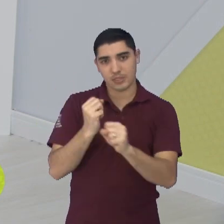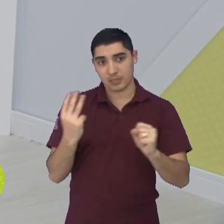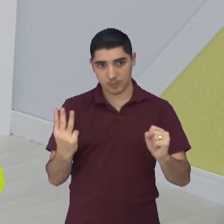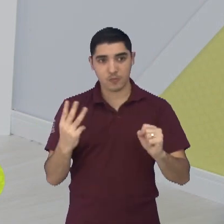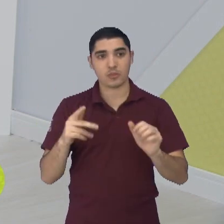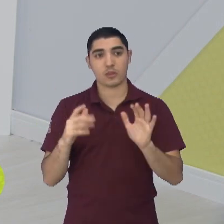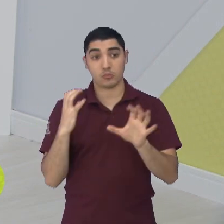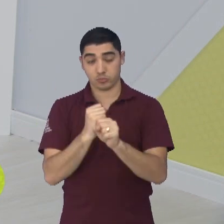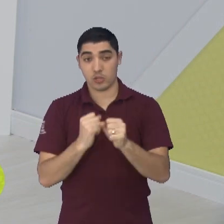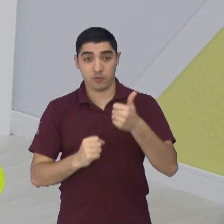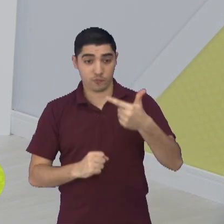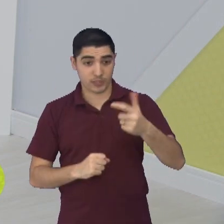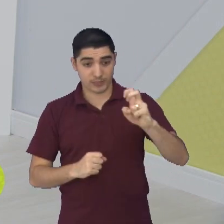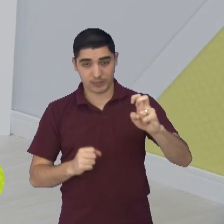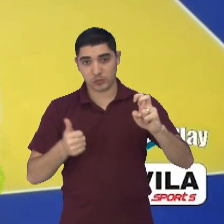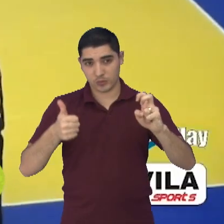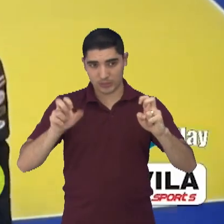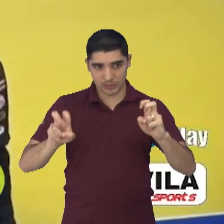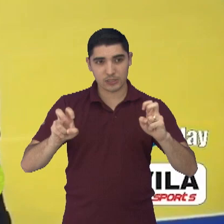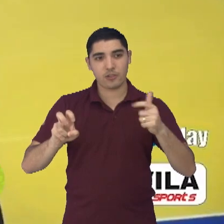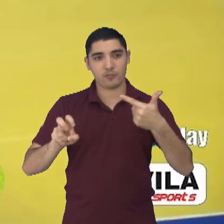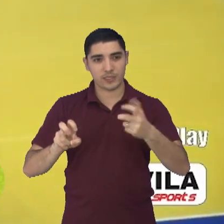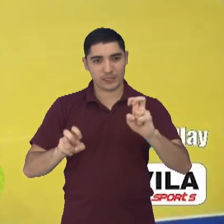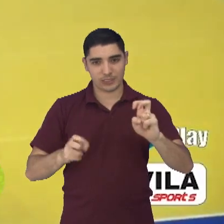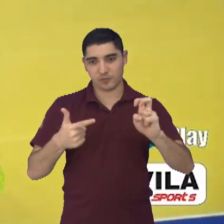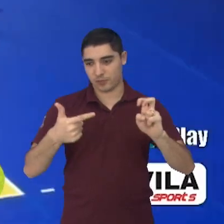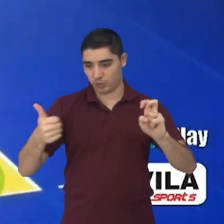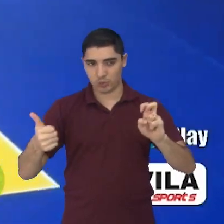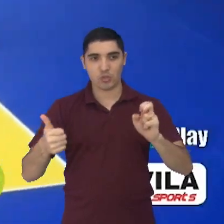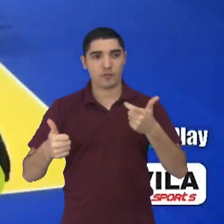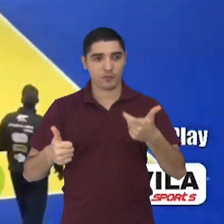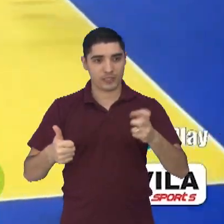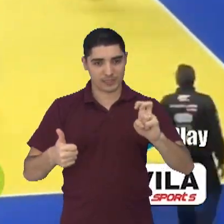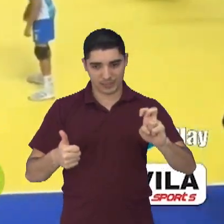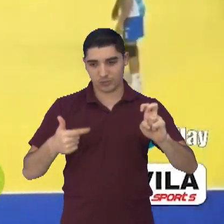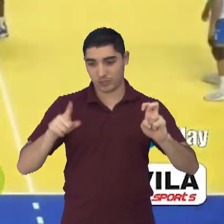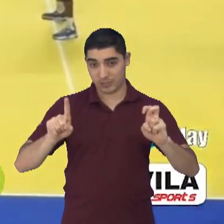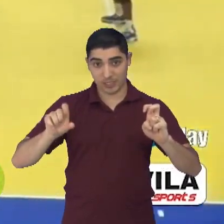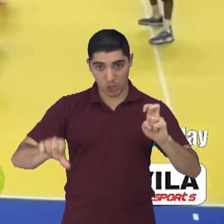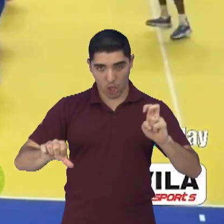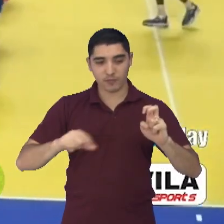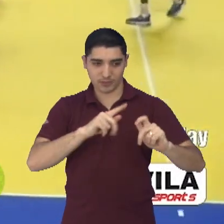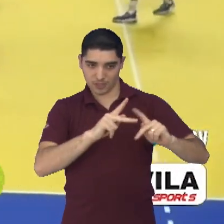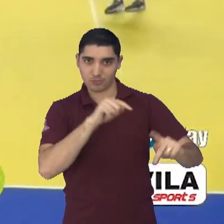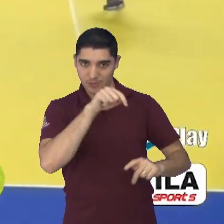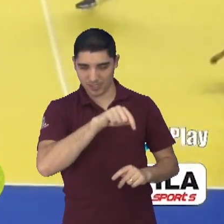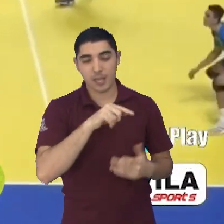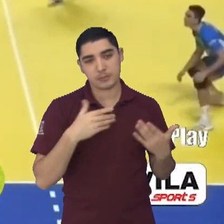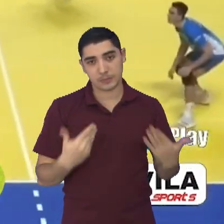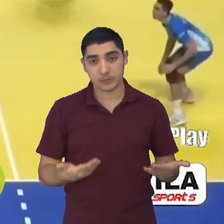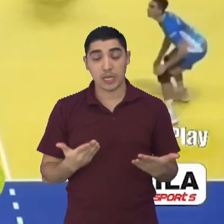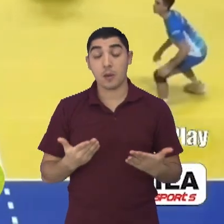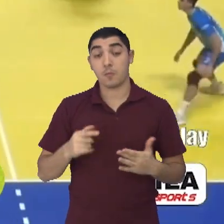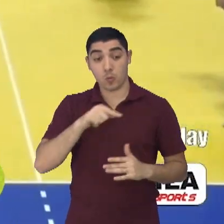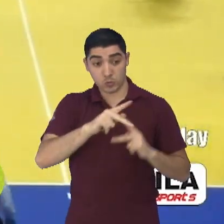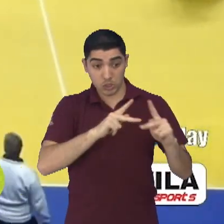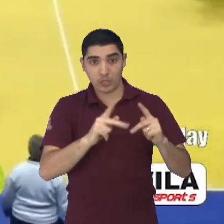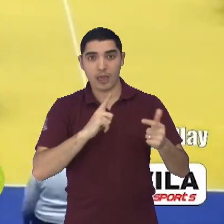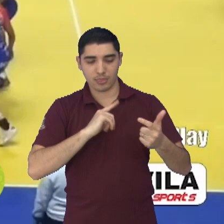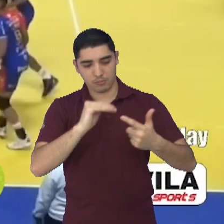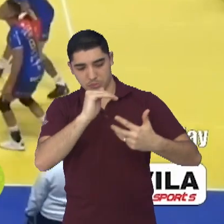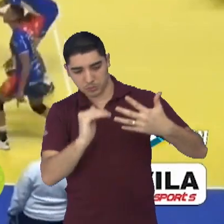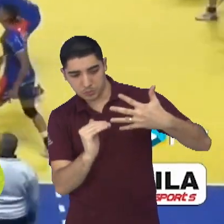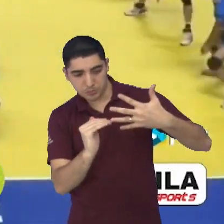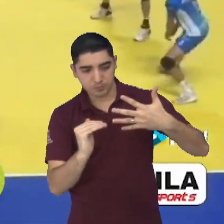de 25-15, 25-21, 25-19, o jogo que foi lá no ginásio Pedro Del Antônio. São José sobe uma posição na tabela